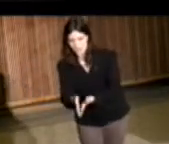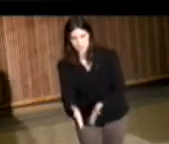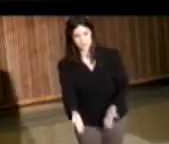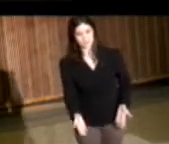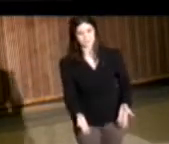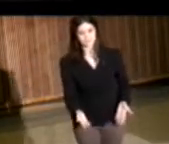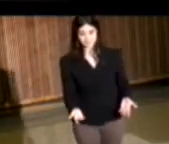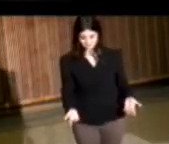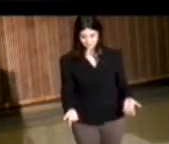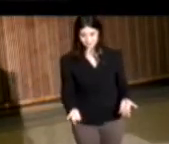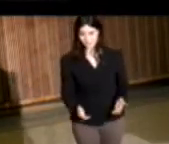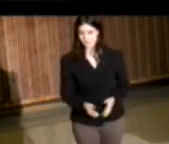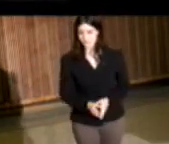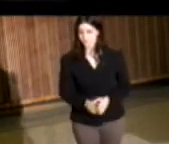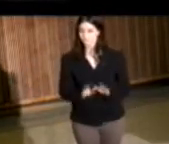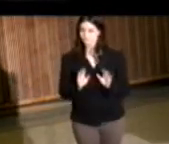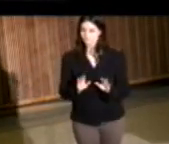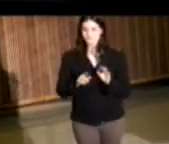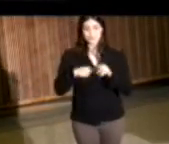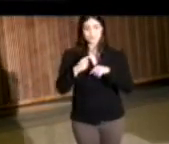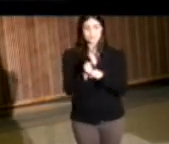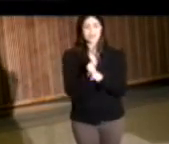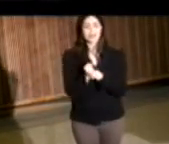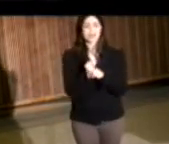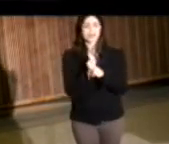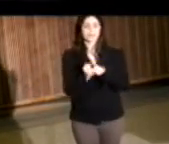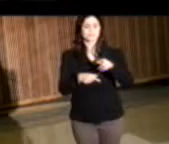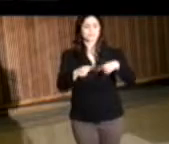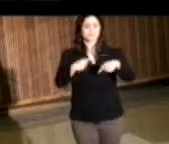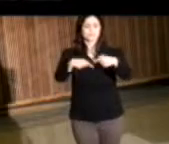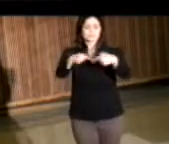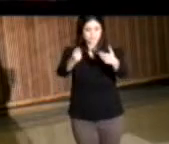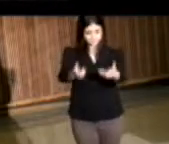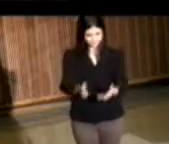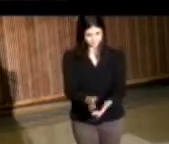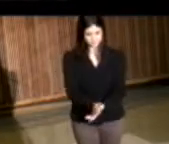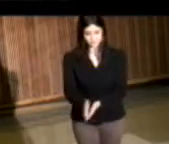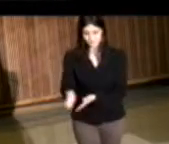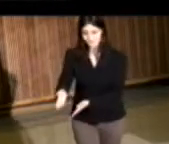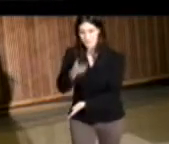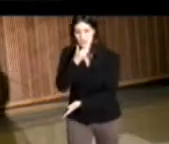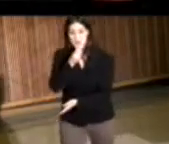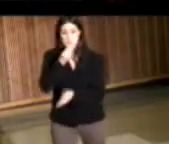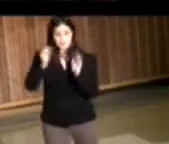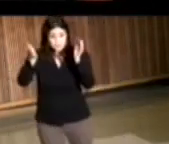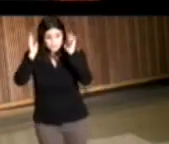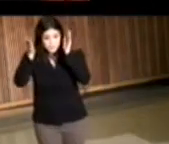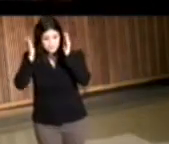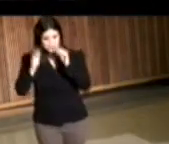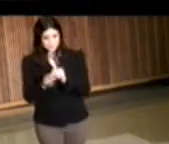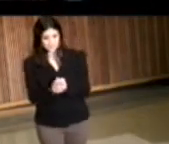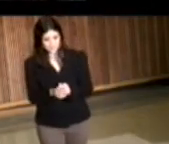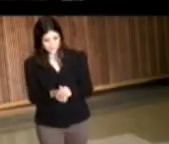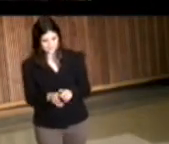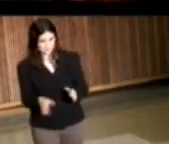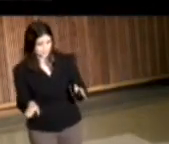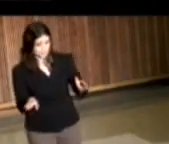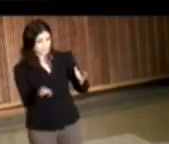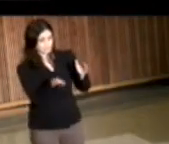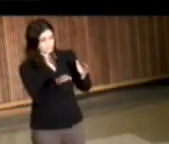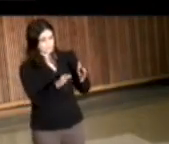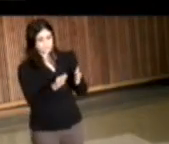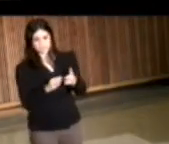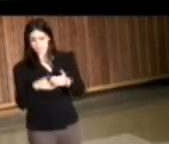Gideão, e ele entra numa igreja, e quando ele entra numa igreja, numa viagem, tem uma pessoa que fica encarando ele o